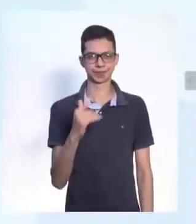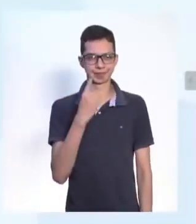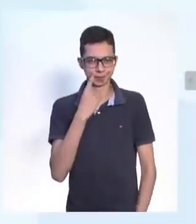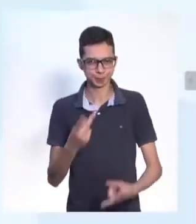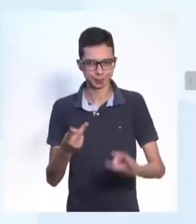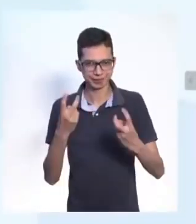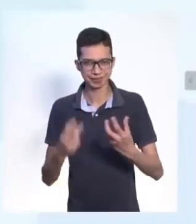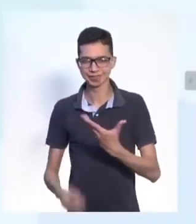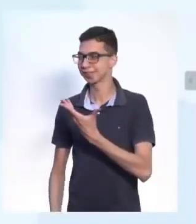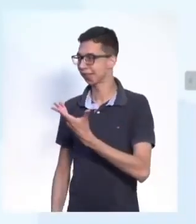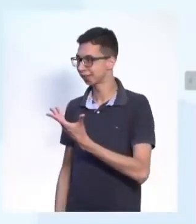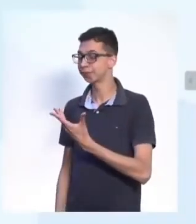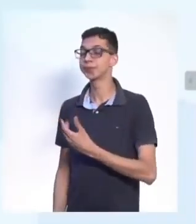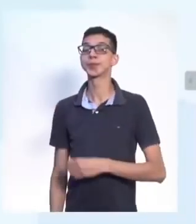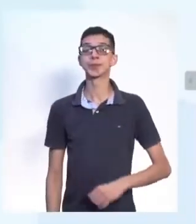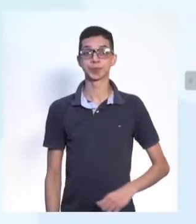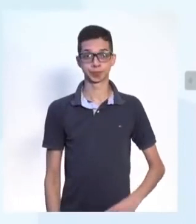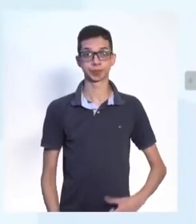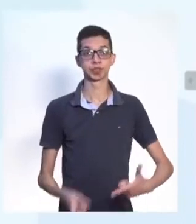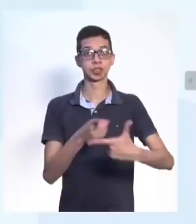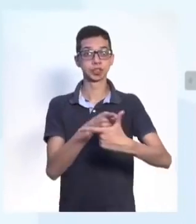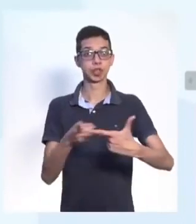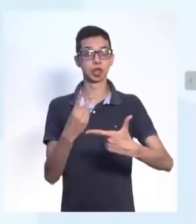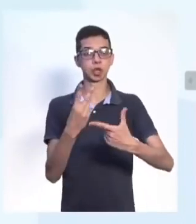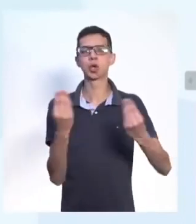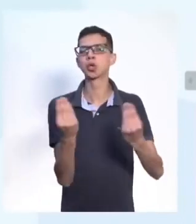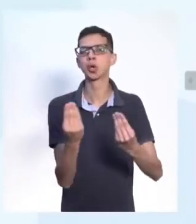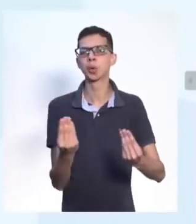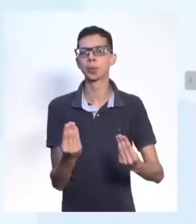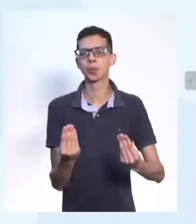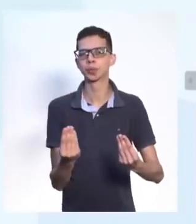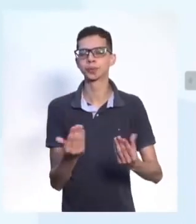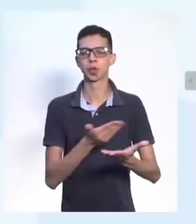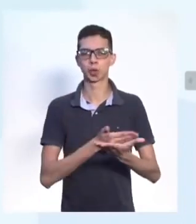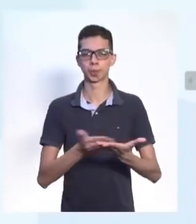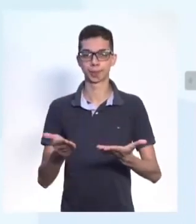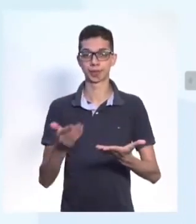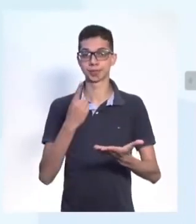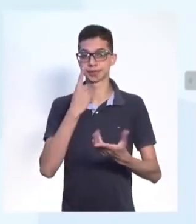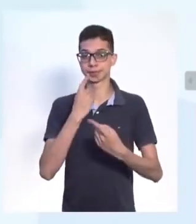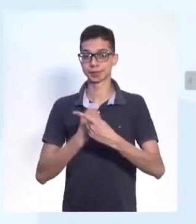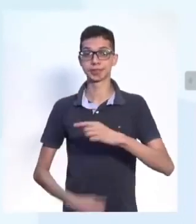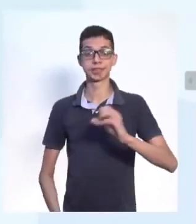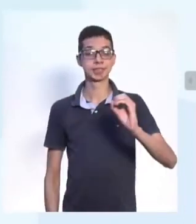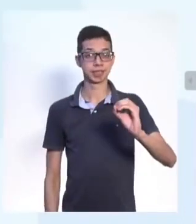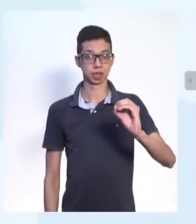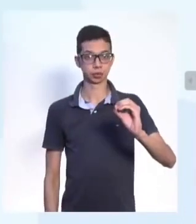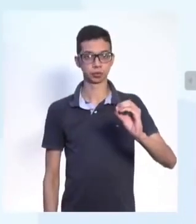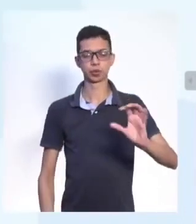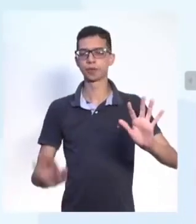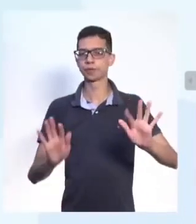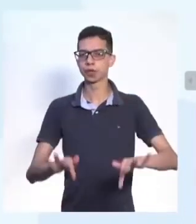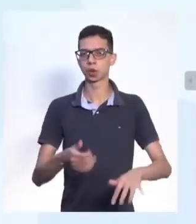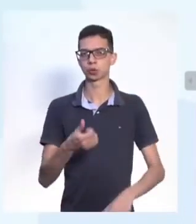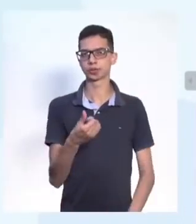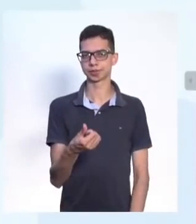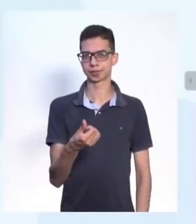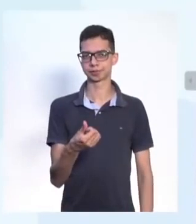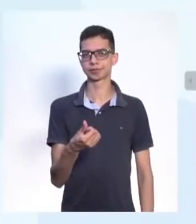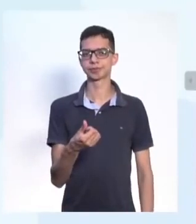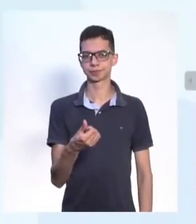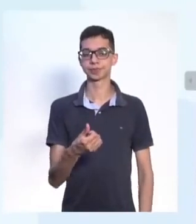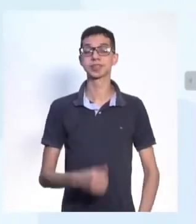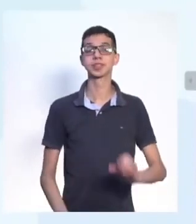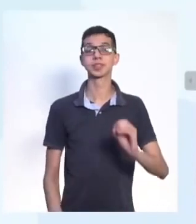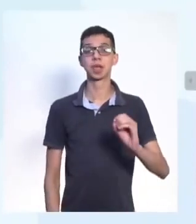dividido em 2. Como que ele se divide? Inicia em 0, termina em 6. 0 a gente